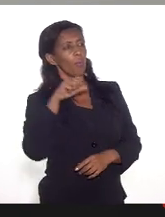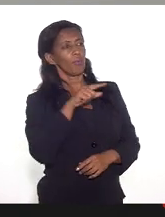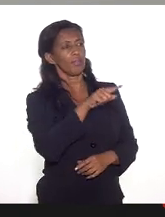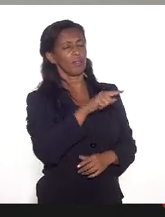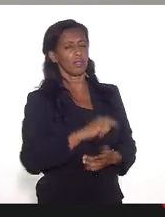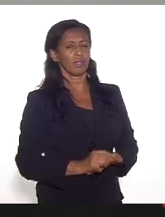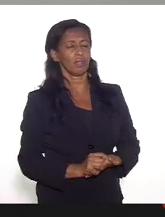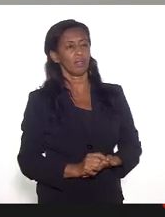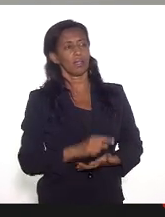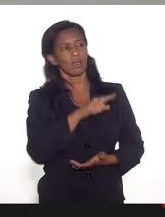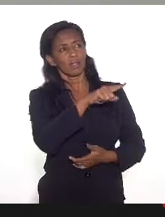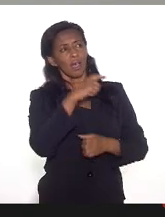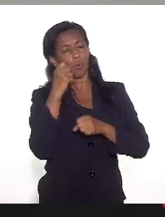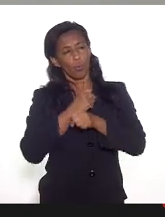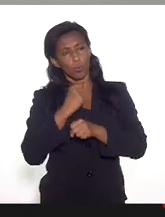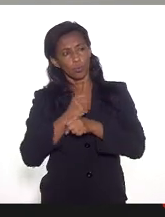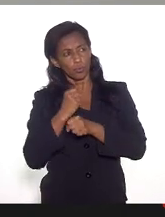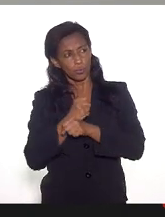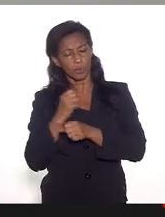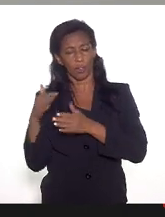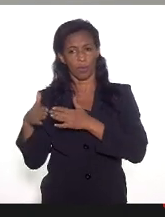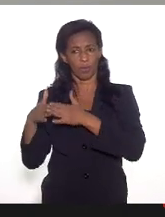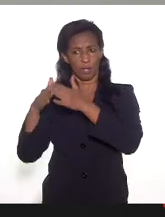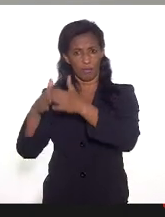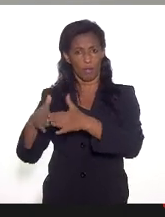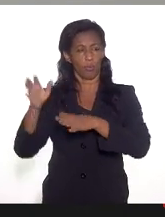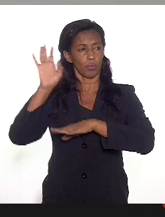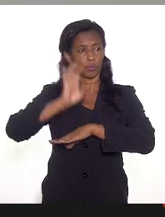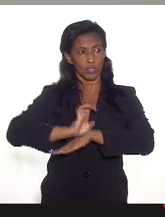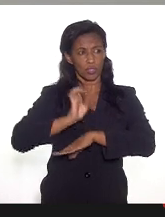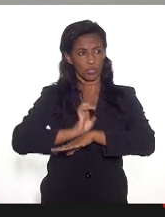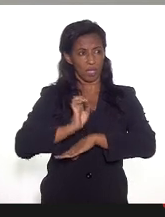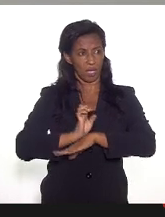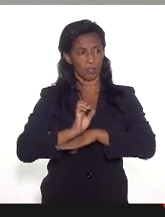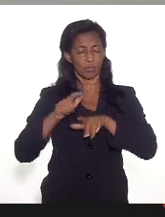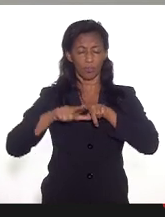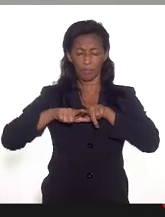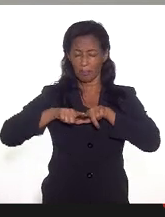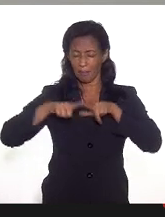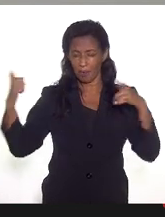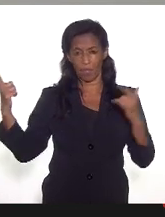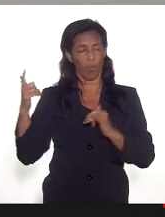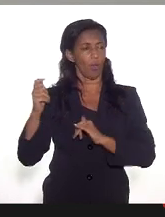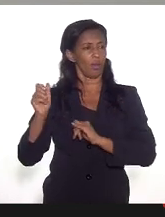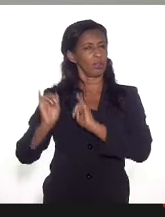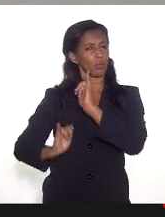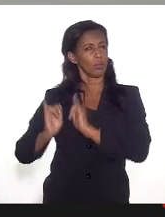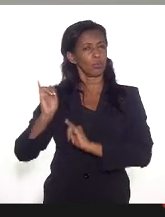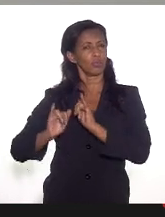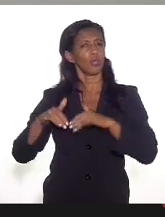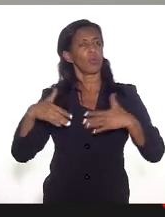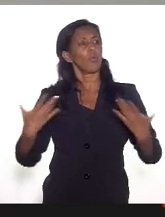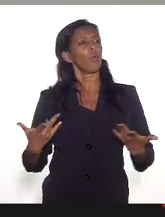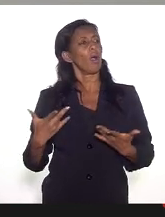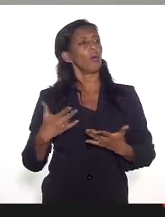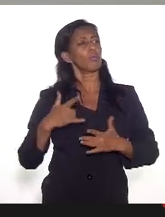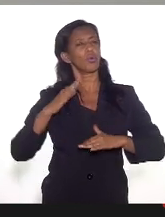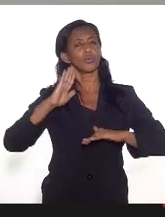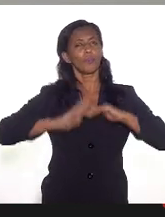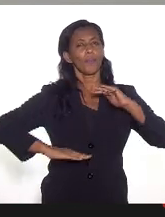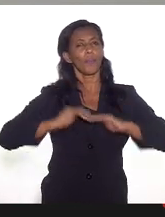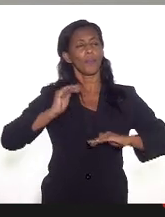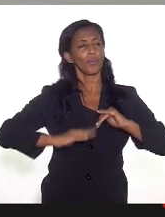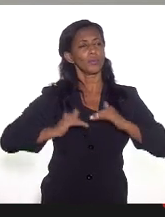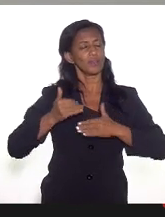do ponto de vista da construção naval, para esse Estado que já foi uma das maiores indústrias de construção naval do mundo. Qual é exatamente o nosso potencial no médio